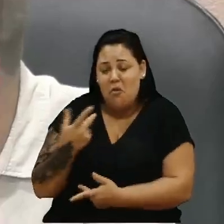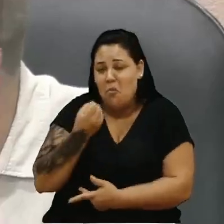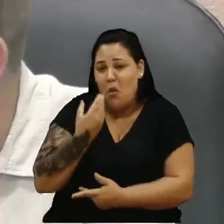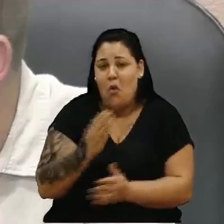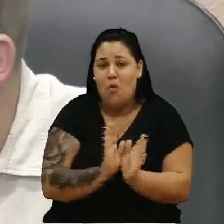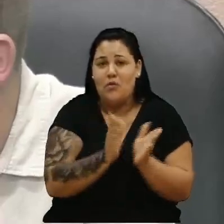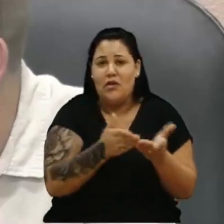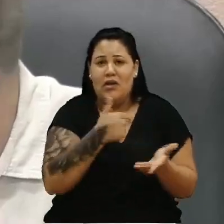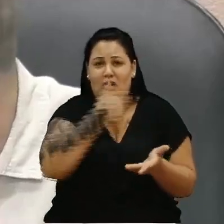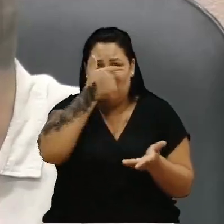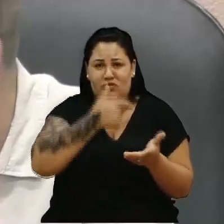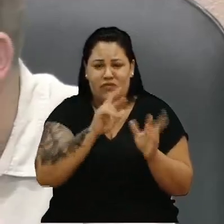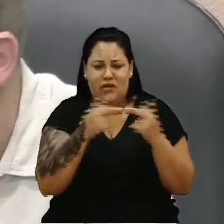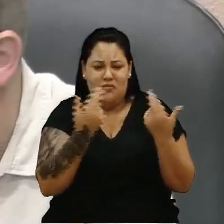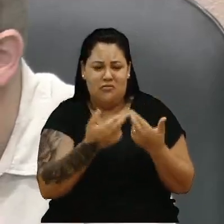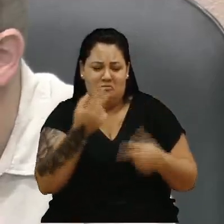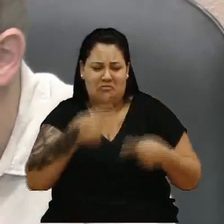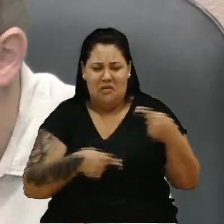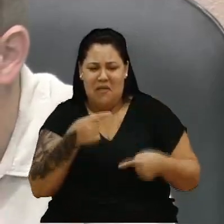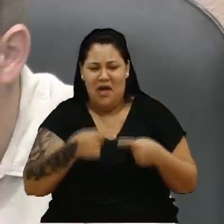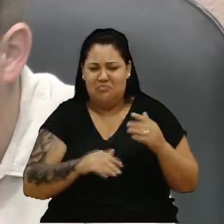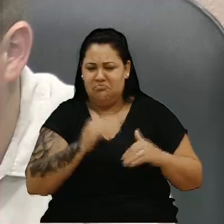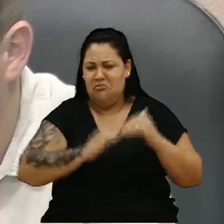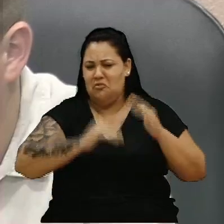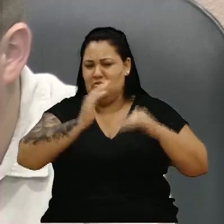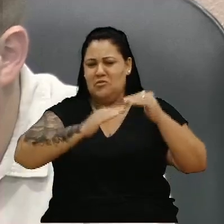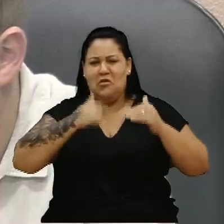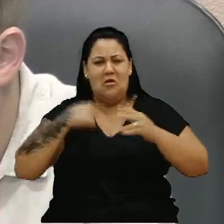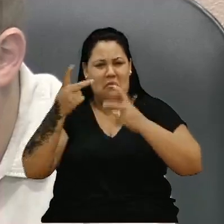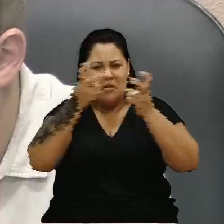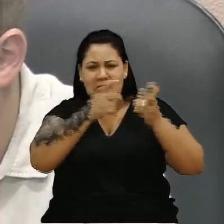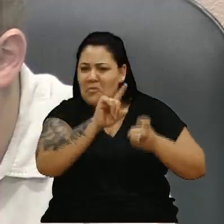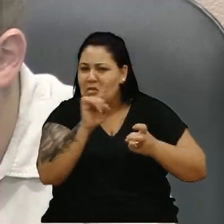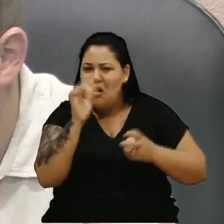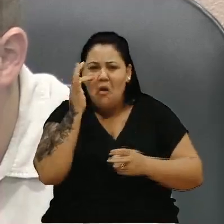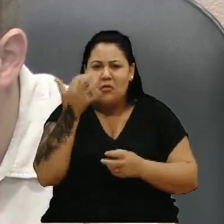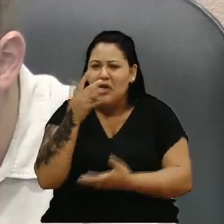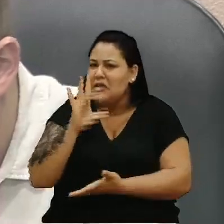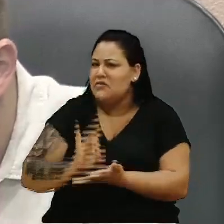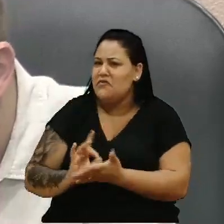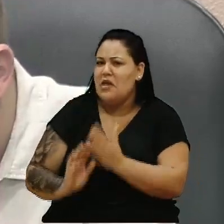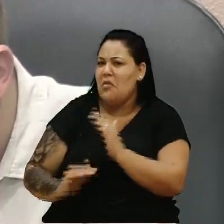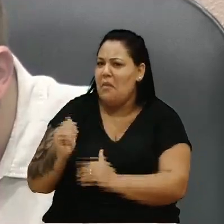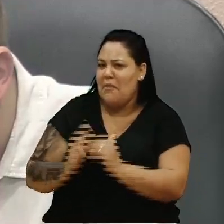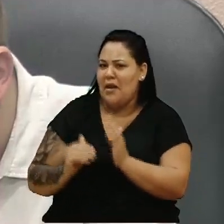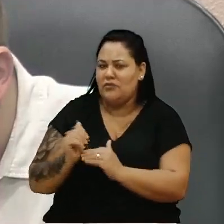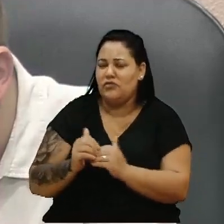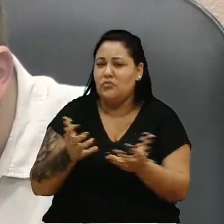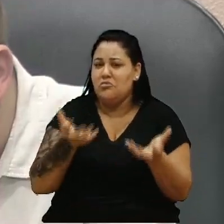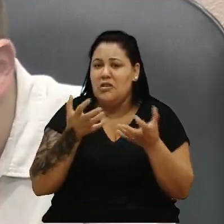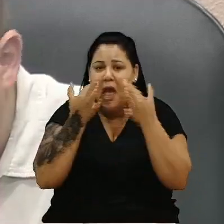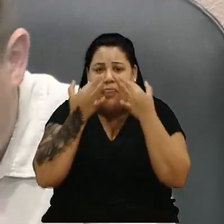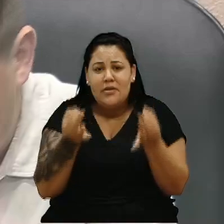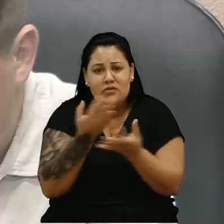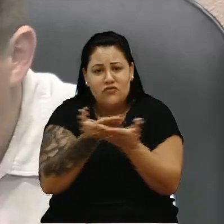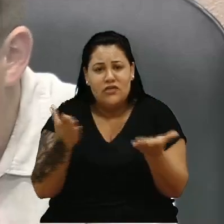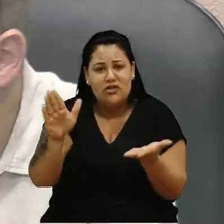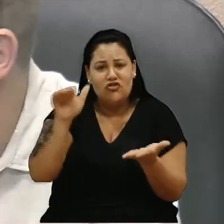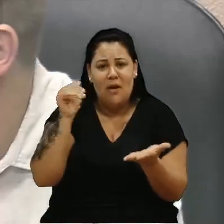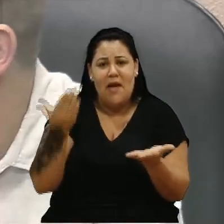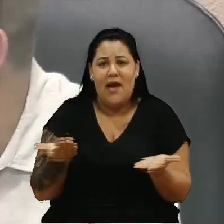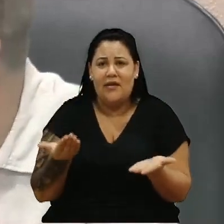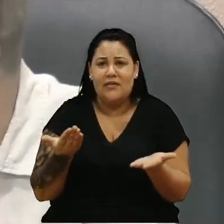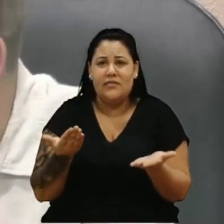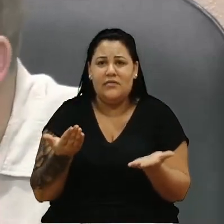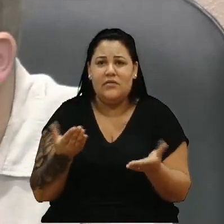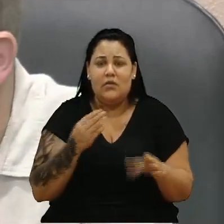tinha reunião, debate, construção, e percebo que isso não acontece na prática. Né? Então, queria fazer um chamado aqui. Uma parte,